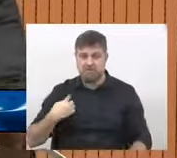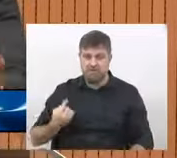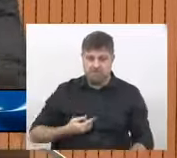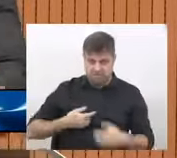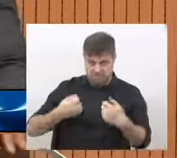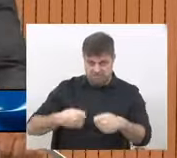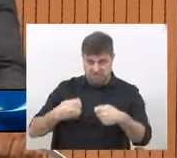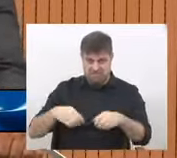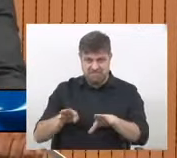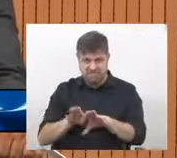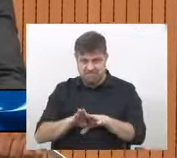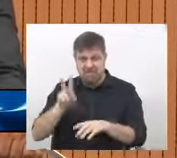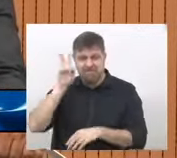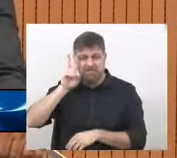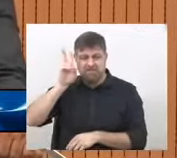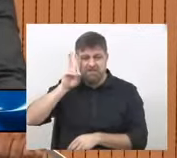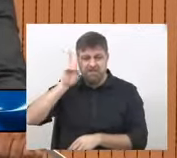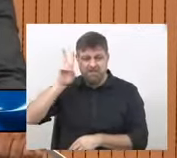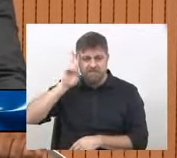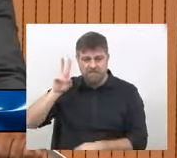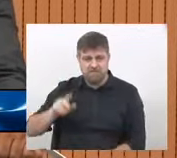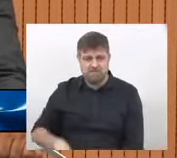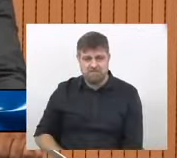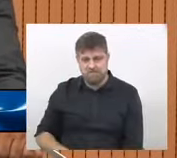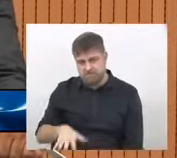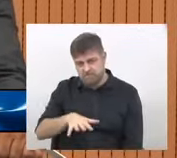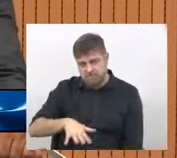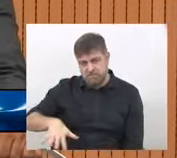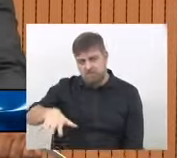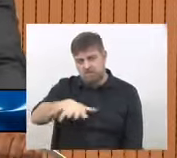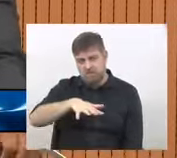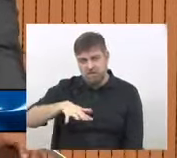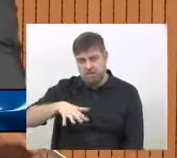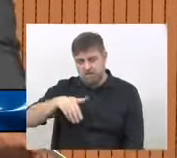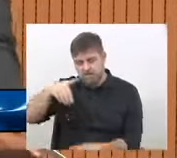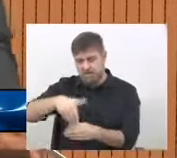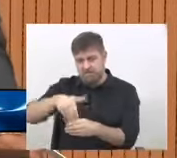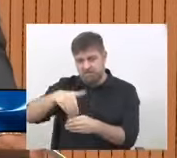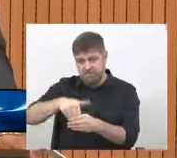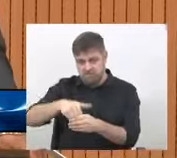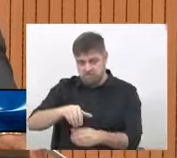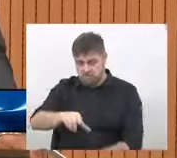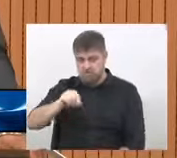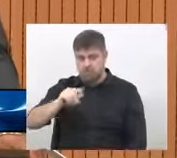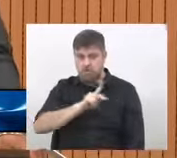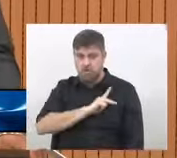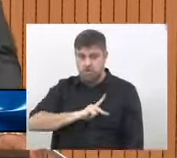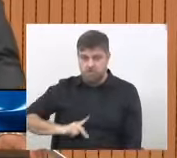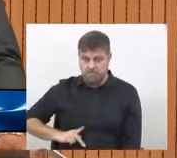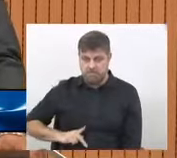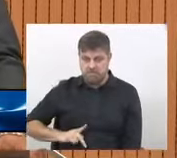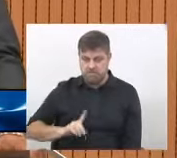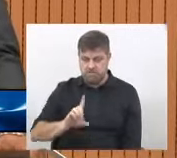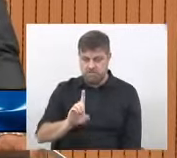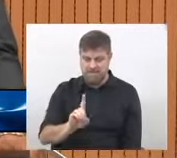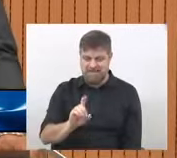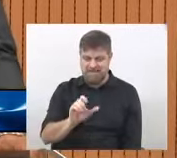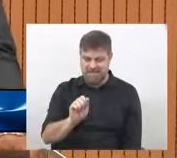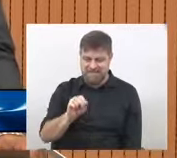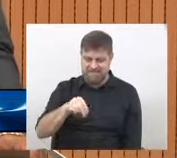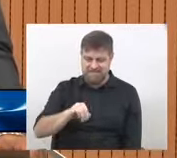aqui, essa lembrança com relação à eleição da OAB que nós tivemos esse ano. E queremos também